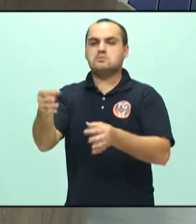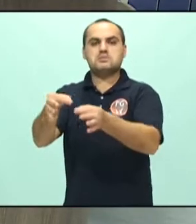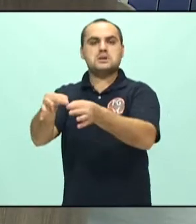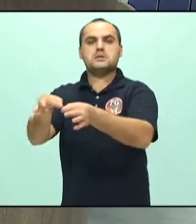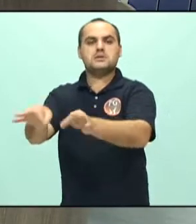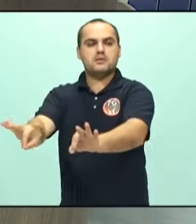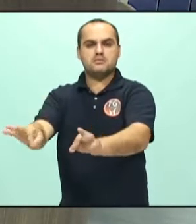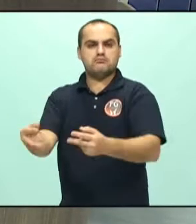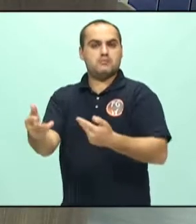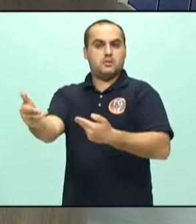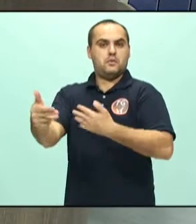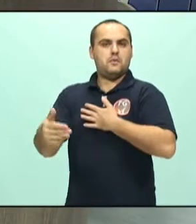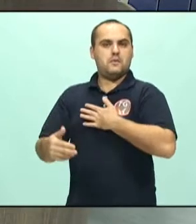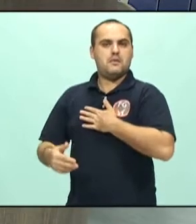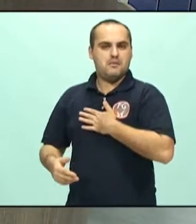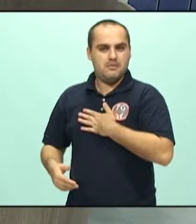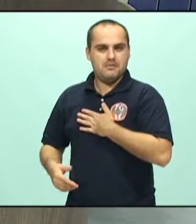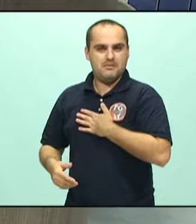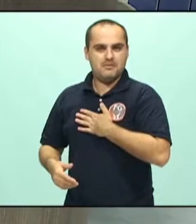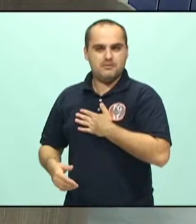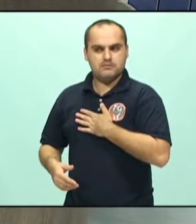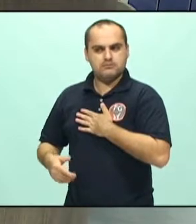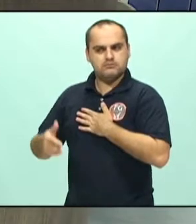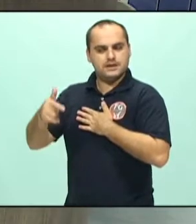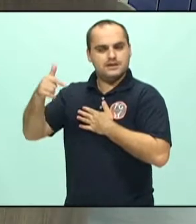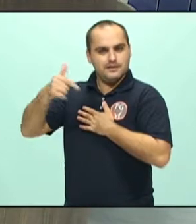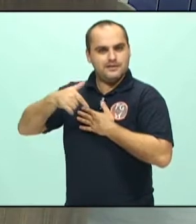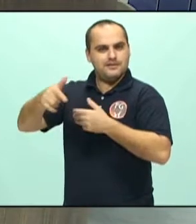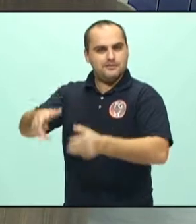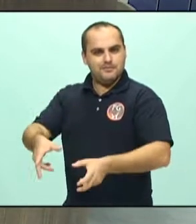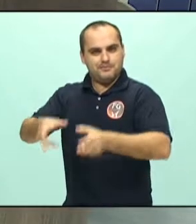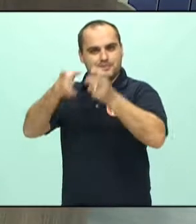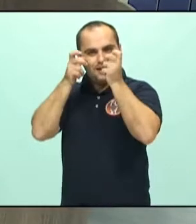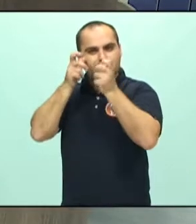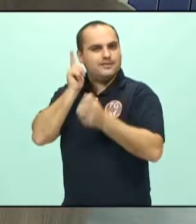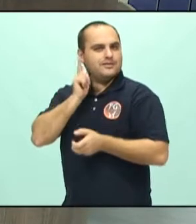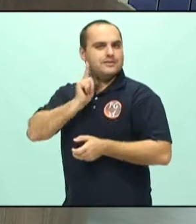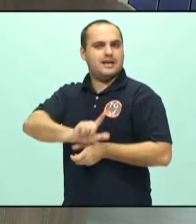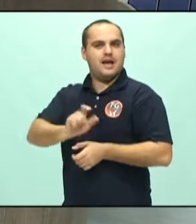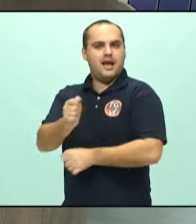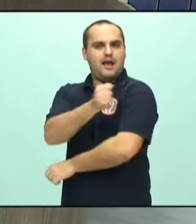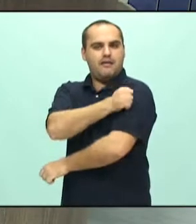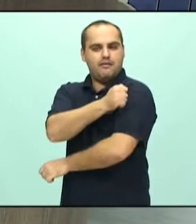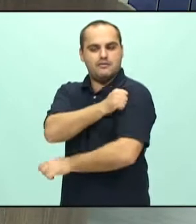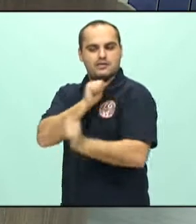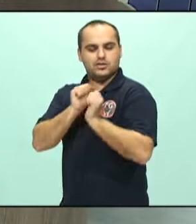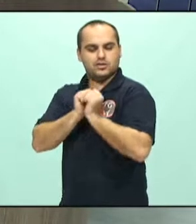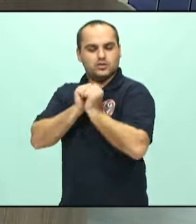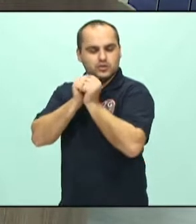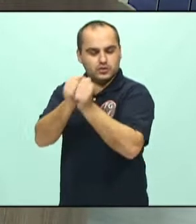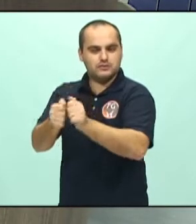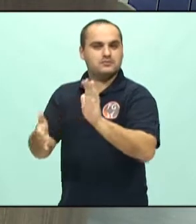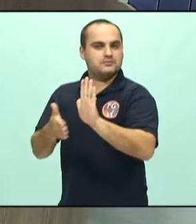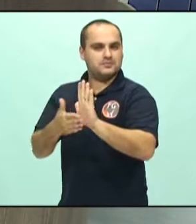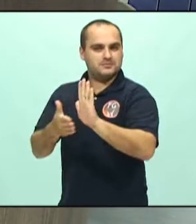de humanidade, a gente percebe que consegue trazer o aluno para perto da nossa proposta. Então, a